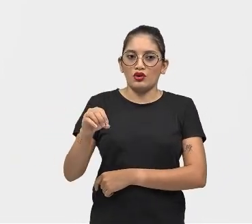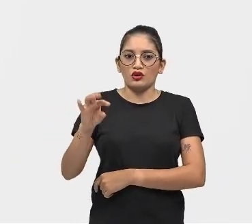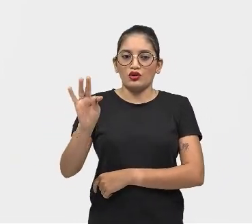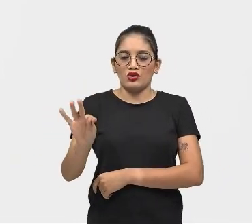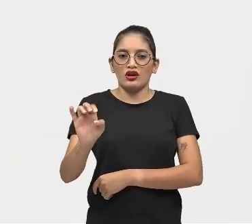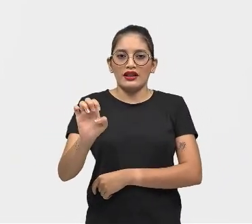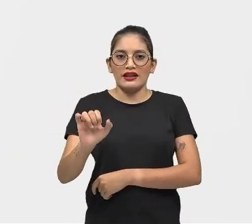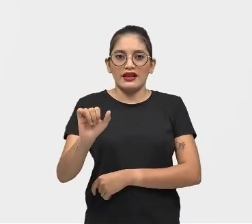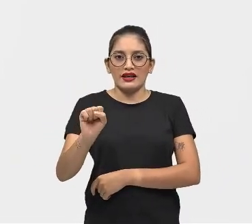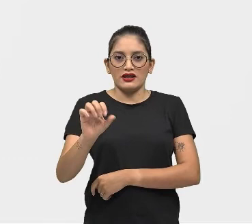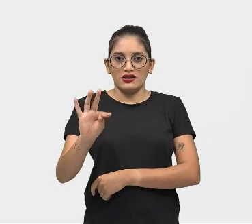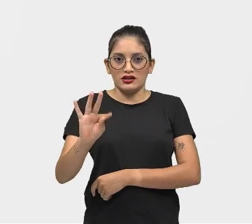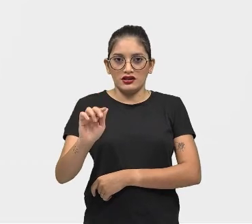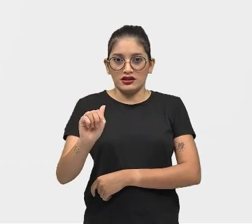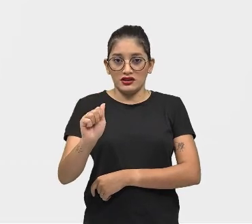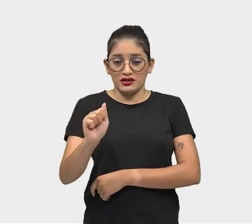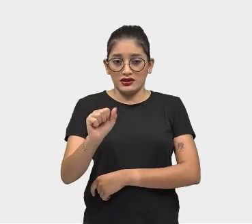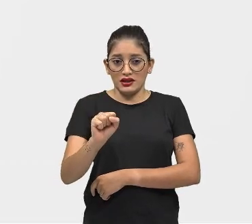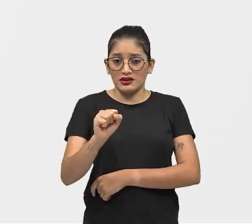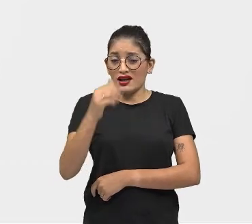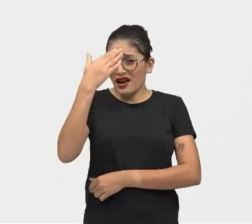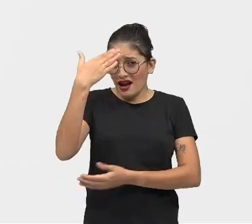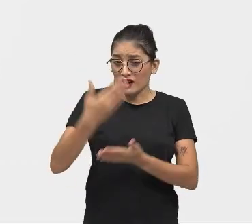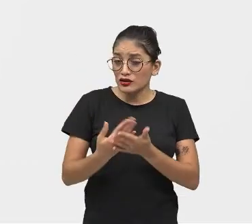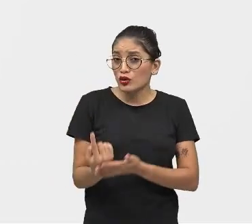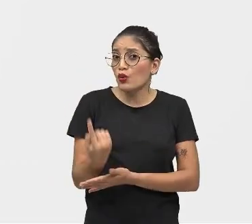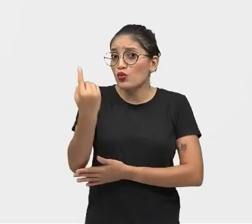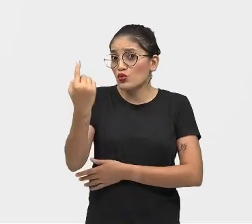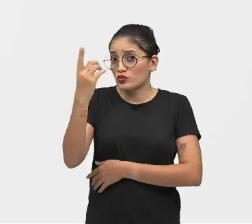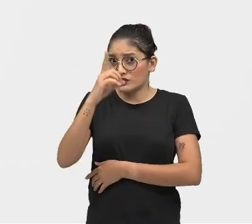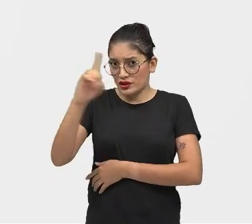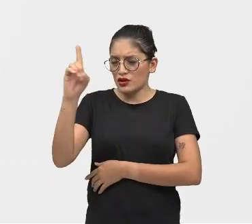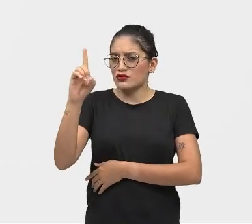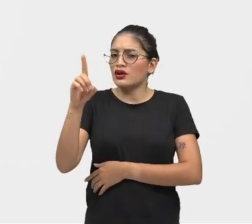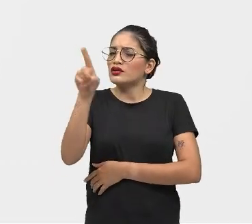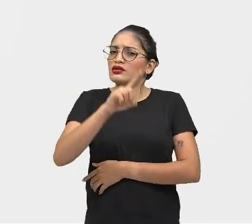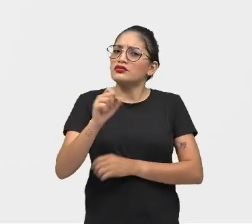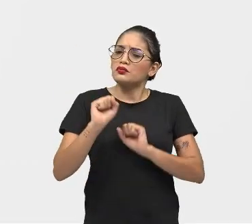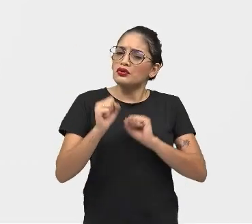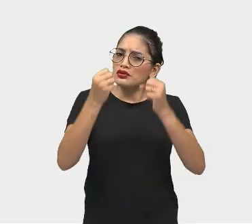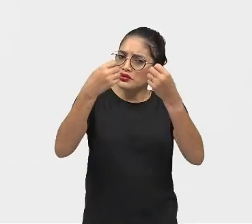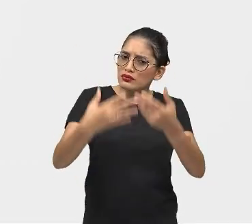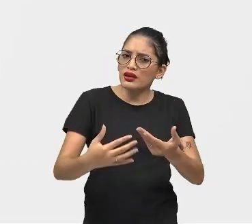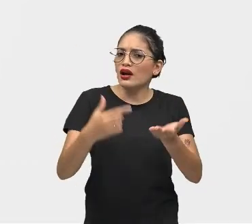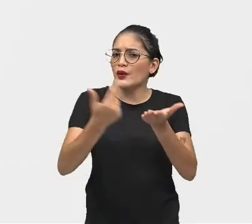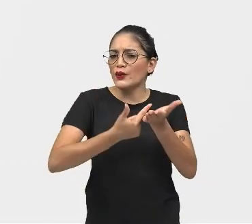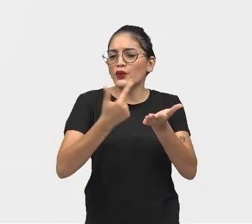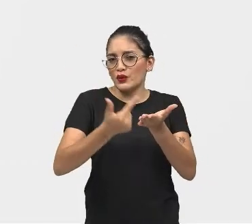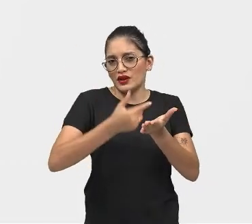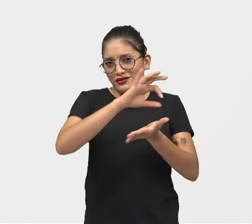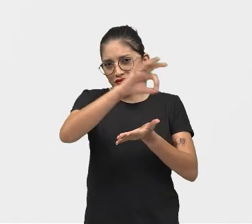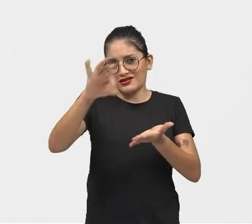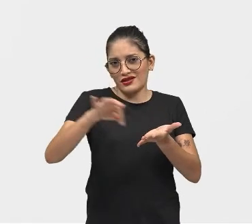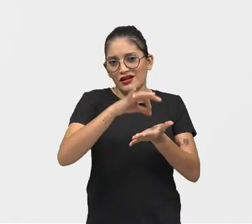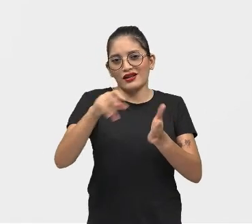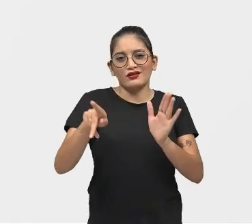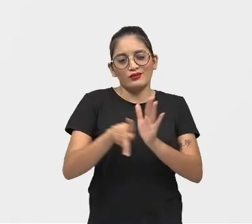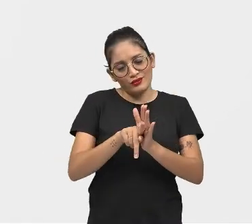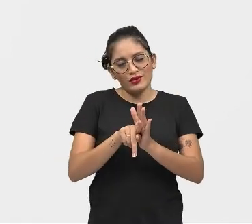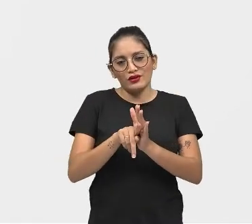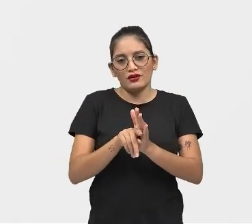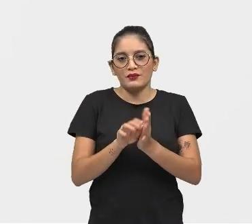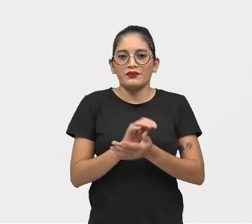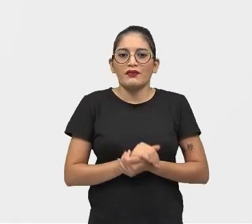monoteístas. Acredita em apenas um Deus. Então, vocês poderiam falar do livro sagrado dessas religiões.